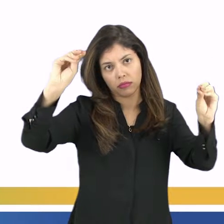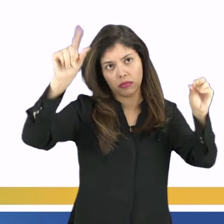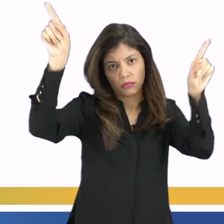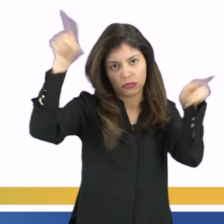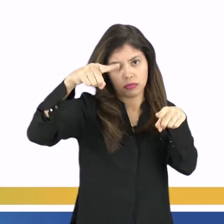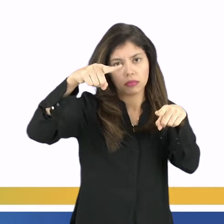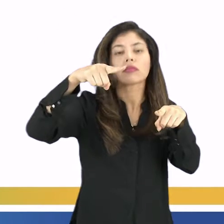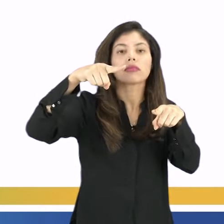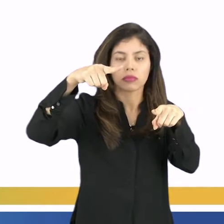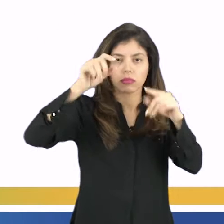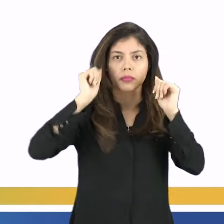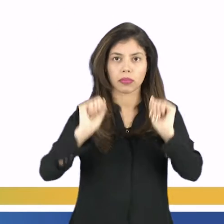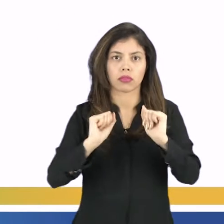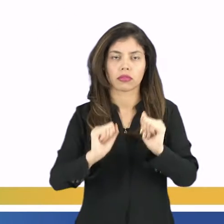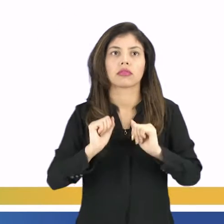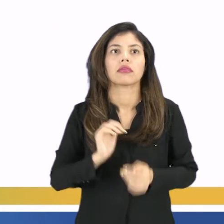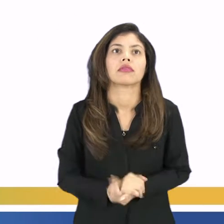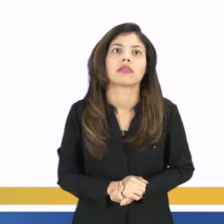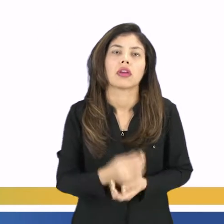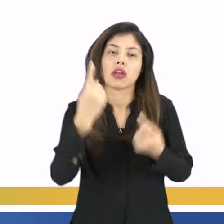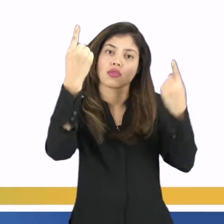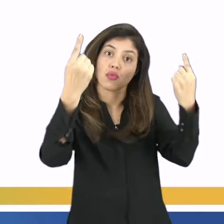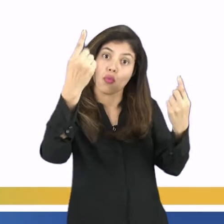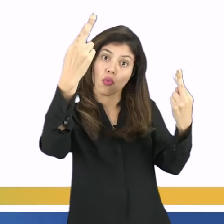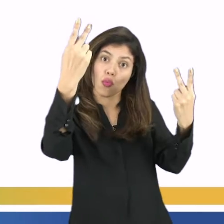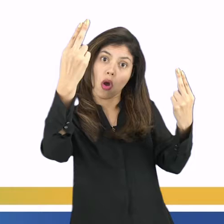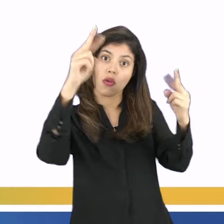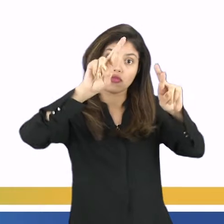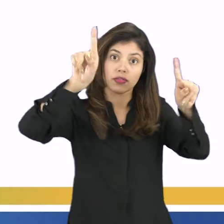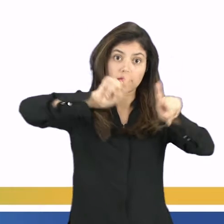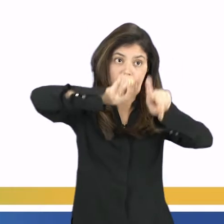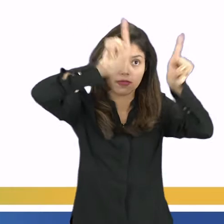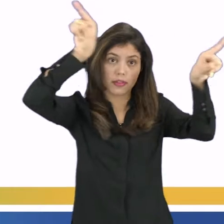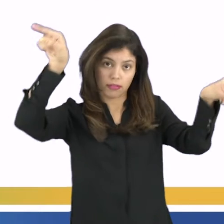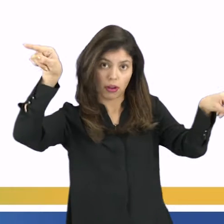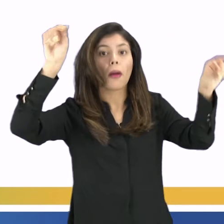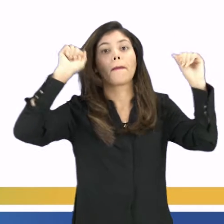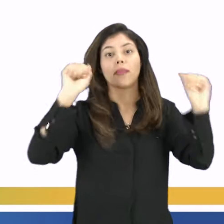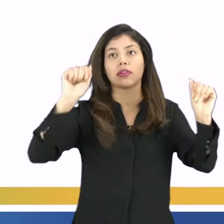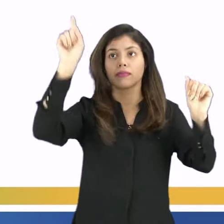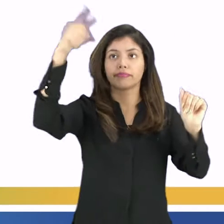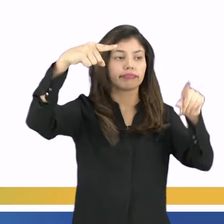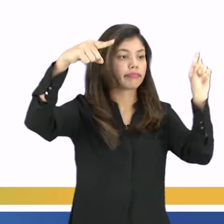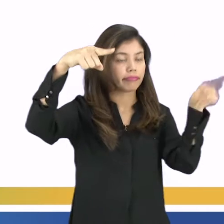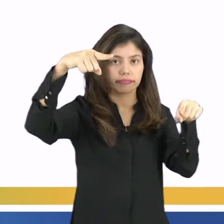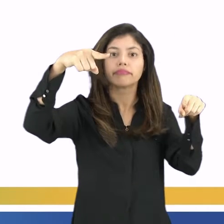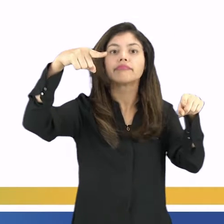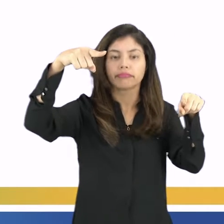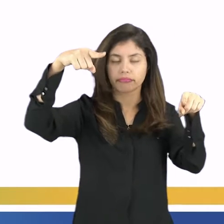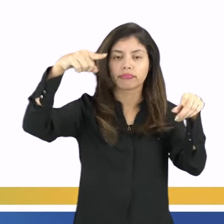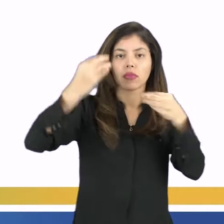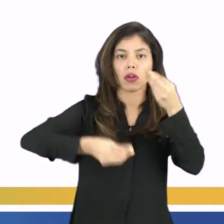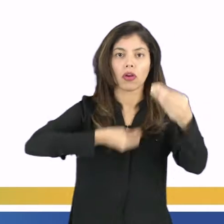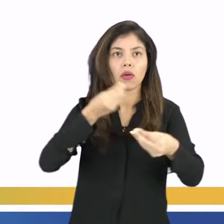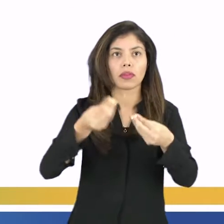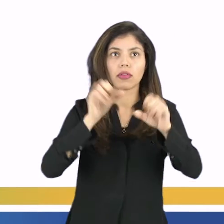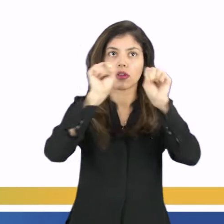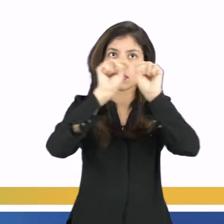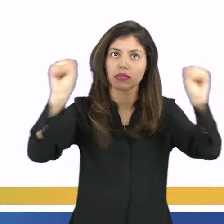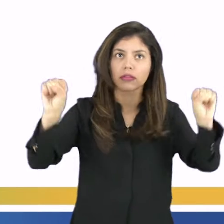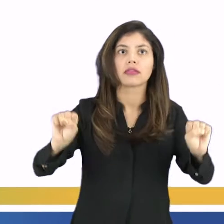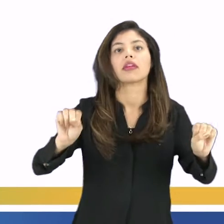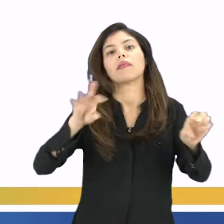carbono, CO, na outra equação. Então, coisas iguais em lados contrários, nós podemos cancelar como se fosse um